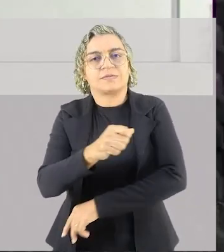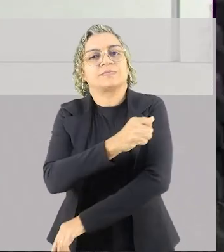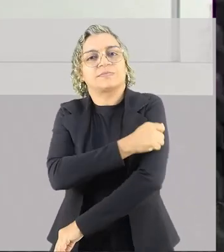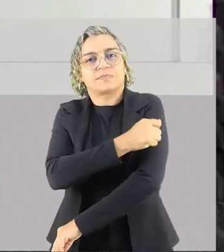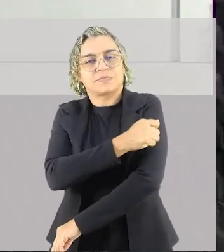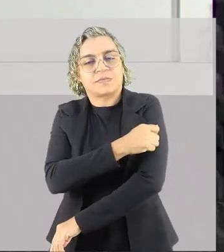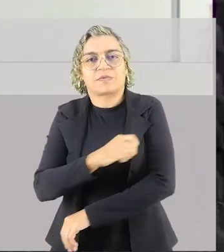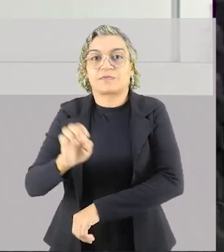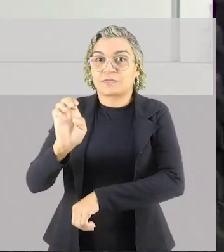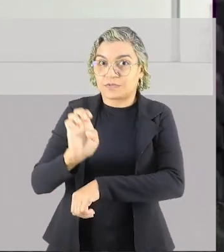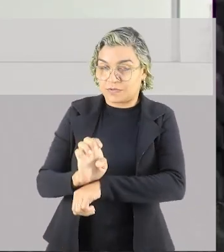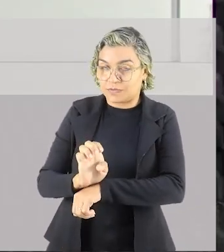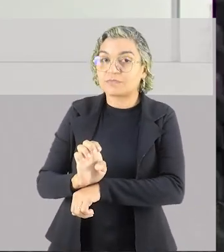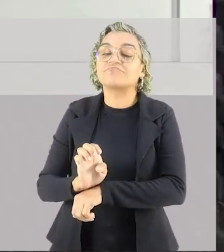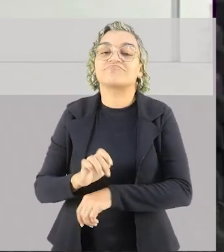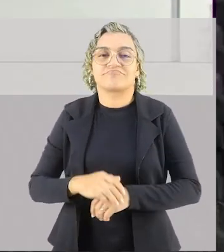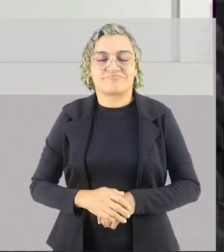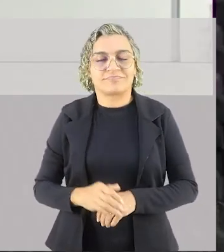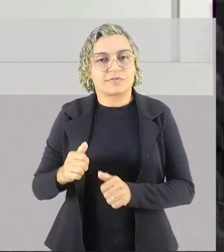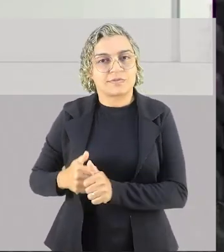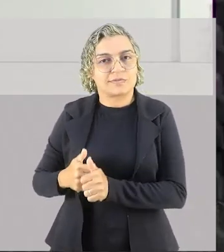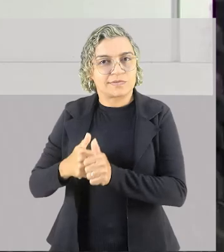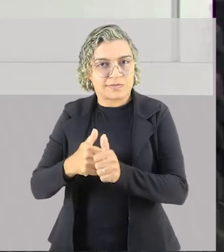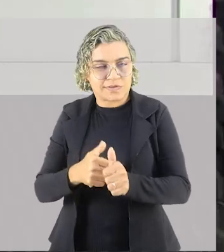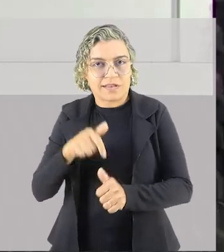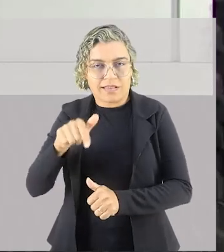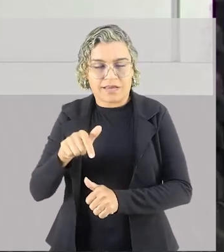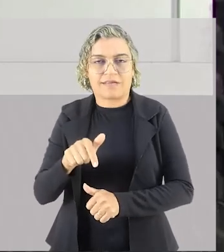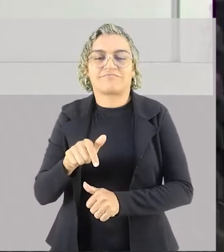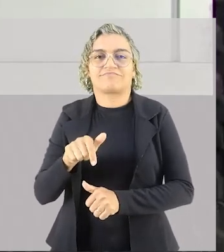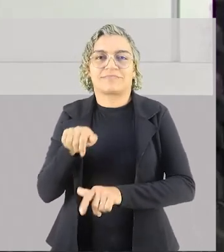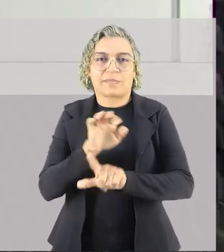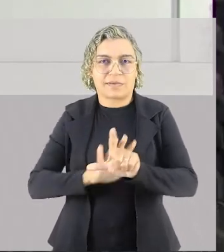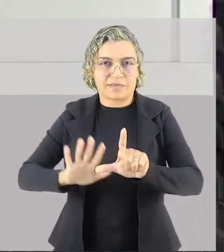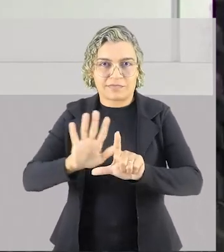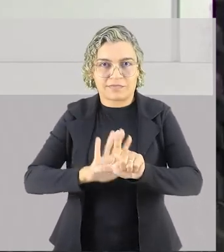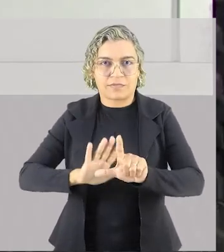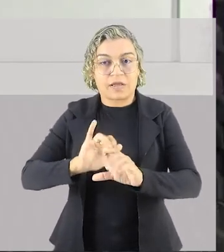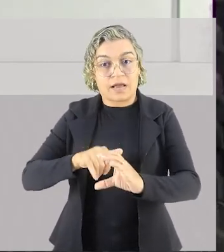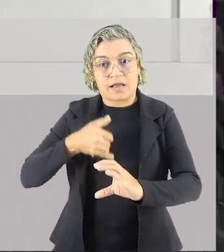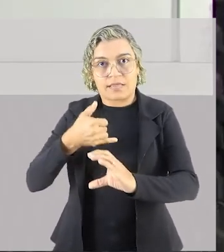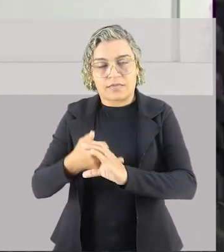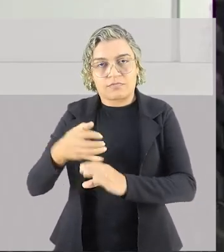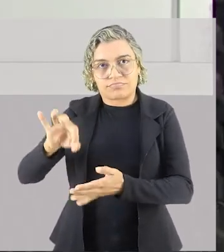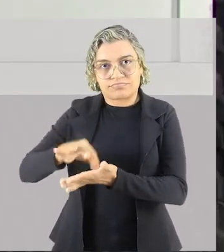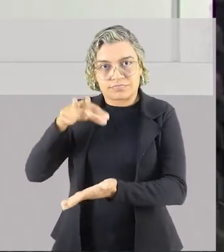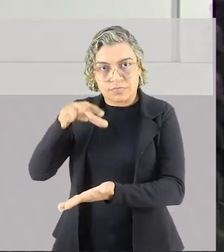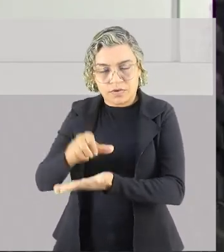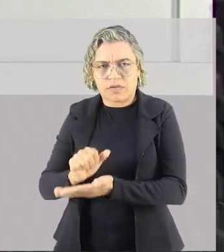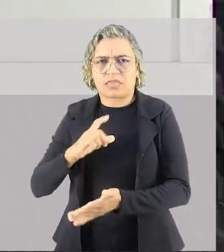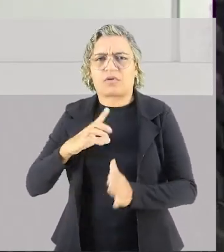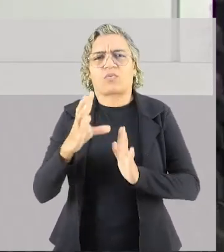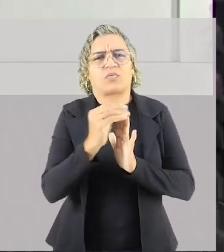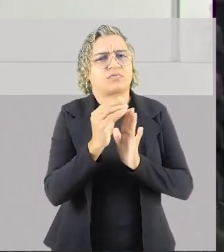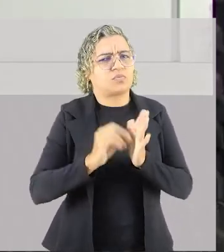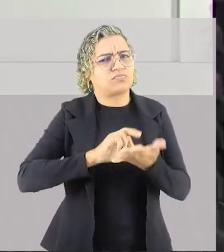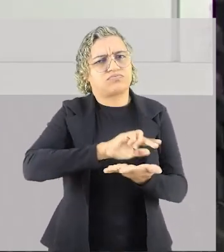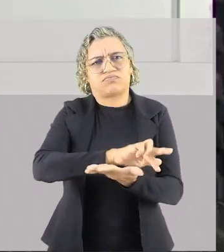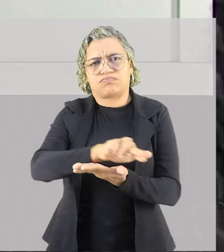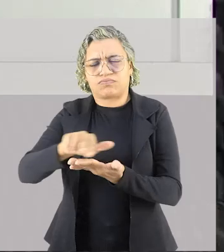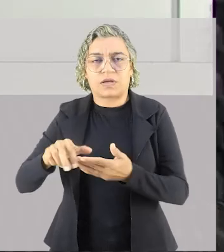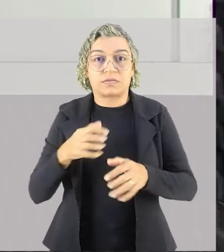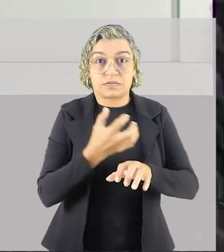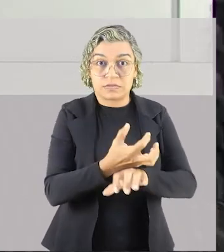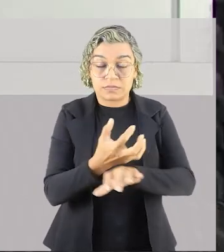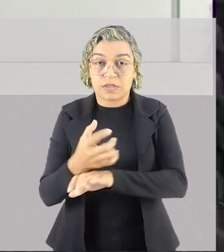da Rede Estadual de Cima, a nos seguir na plataforma, se inscrever no canal, para lá tem muito conteúdo de todas as disciplinas, muito